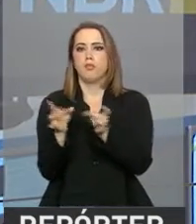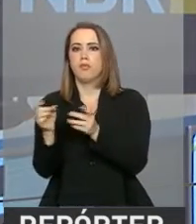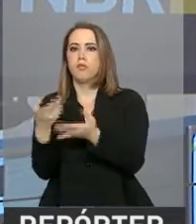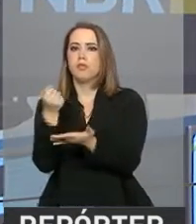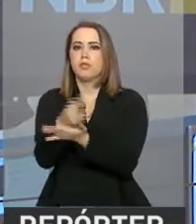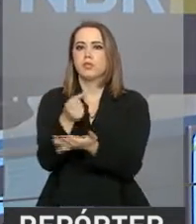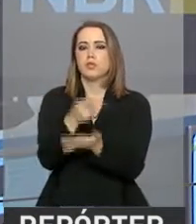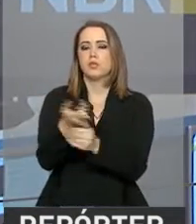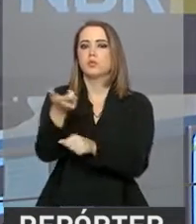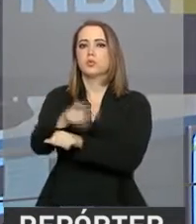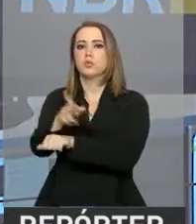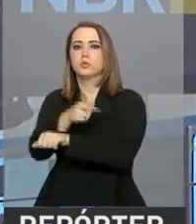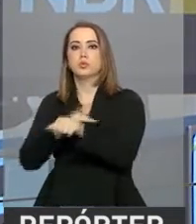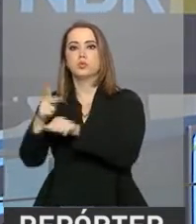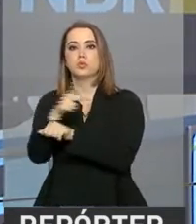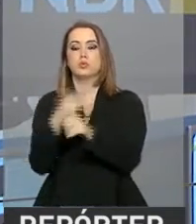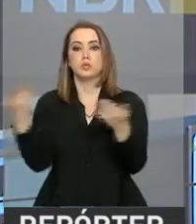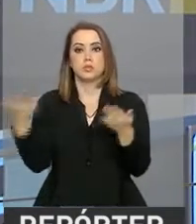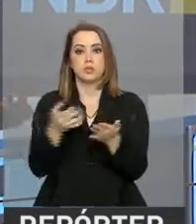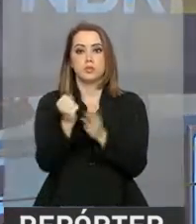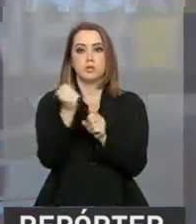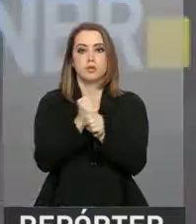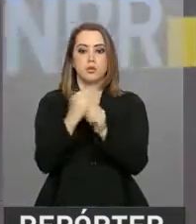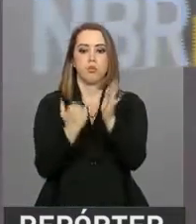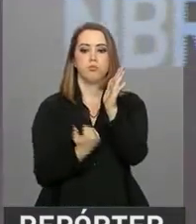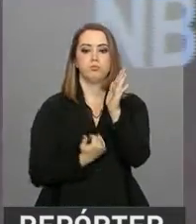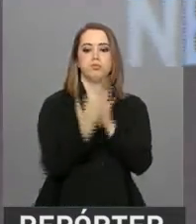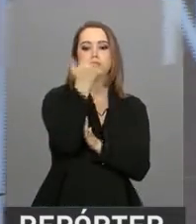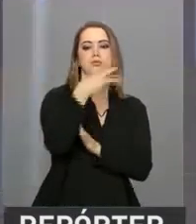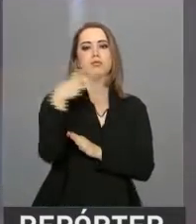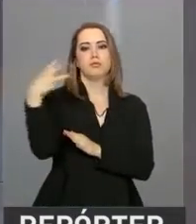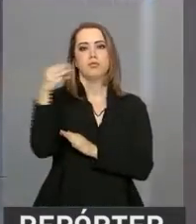a mais de 30 bilhões de dólares. Paulo Lasalve